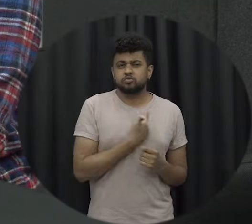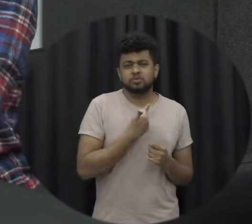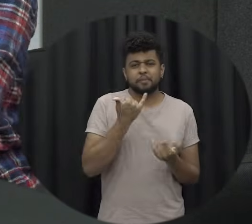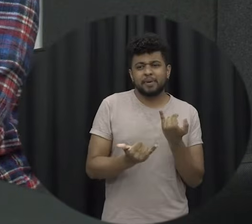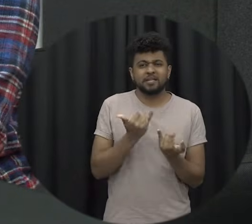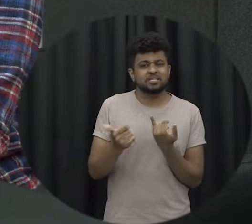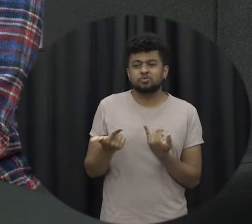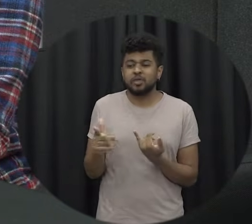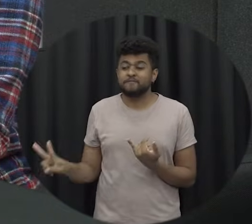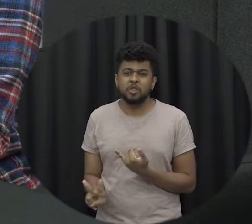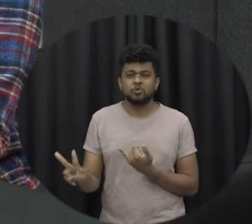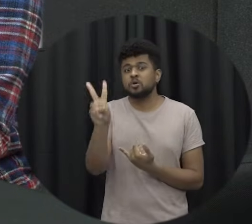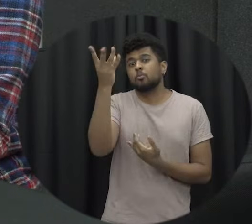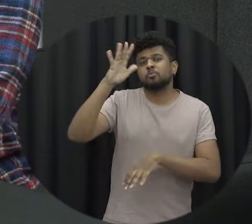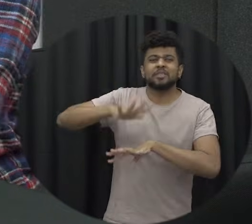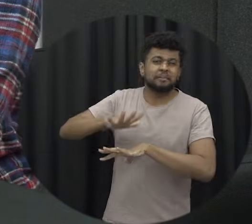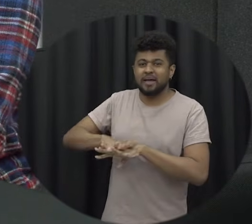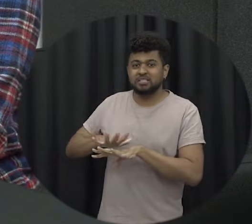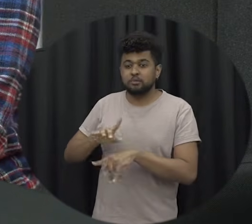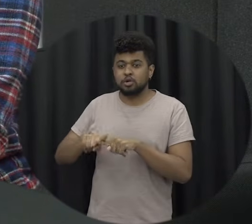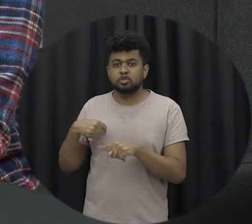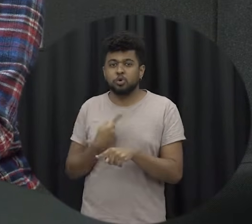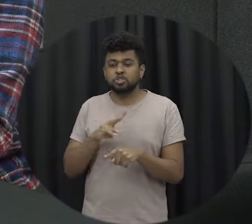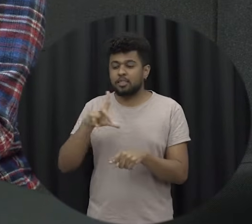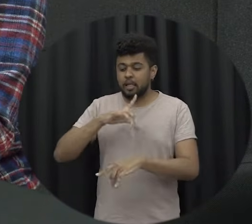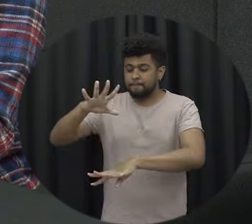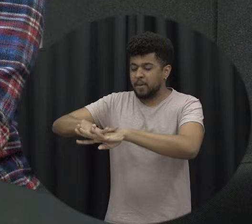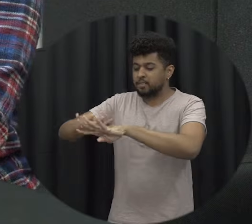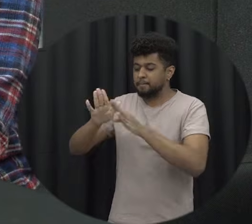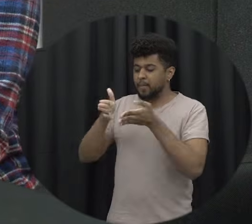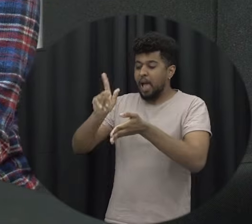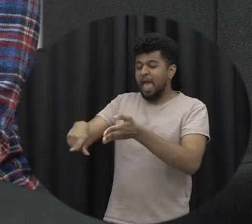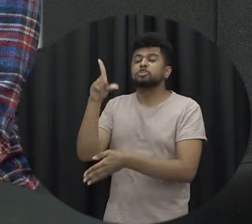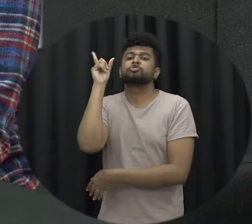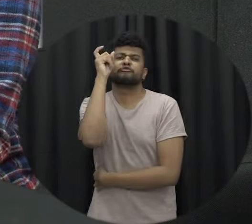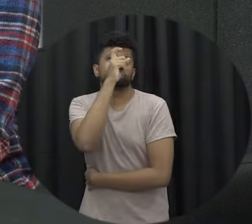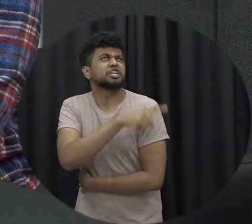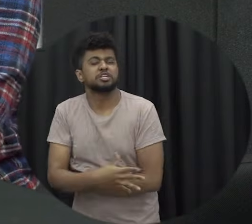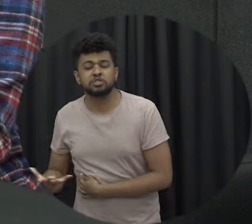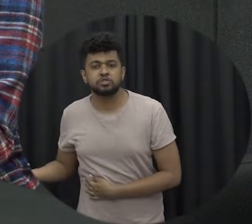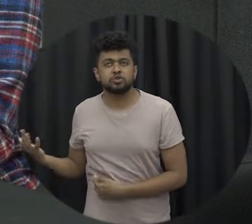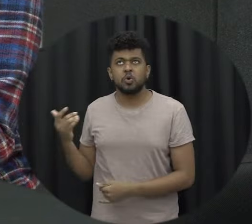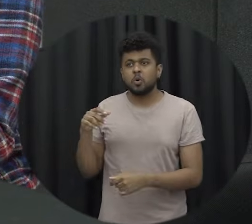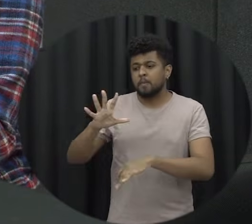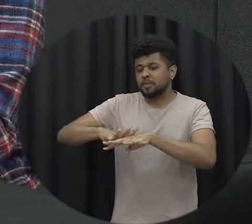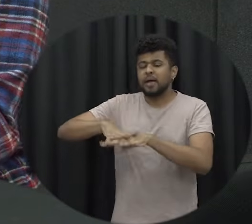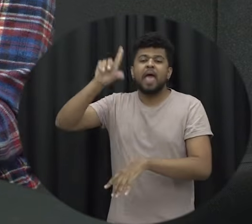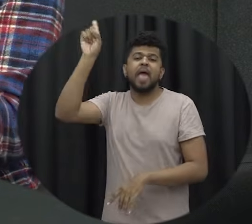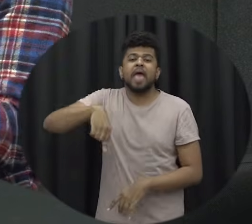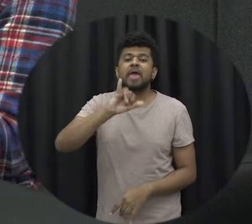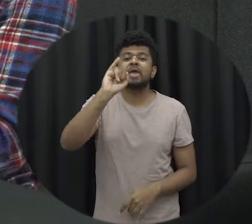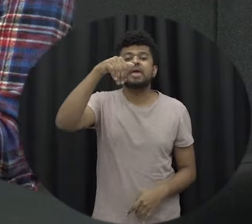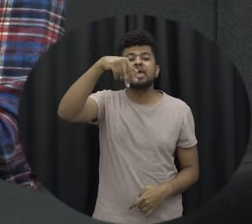já atribui a matemática como algo difícil, como algo impossível de ser compreendido, e em algum momento eu preciso